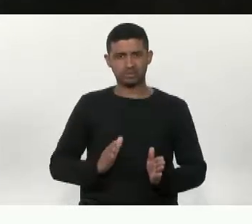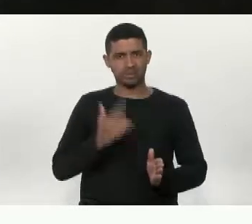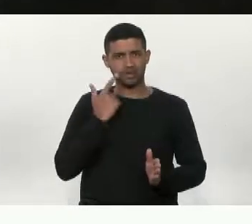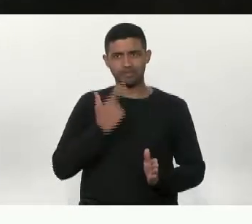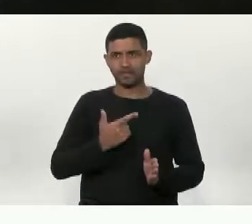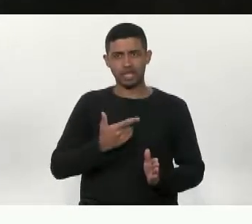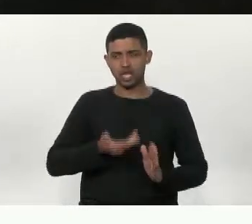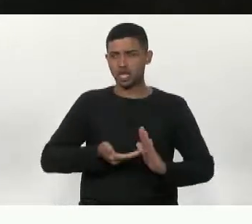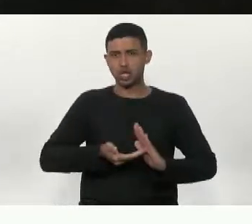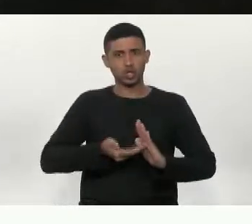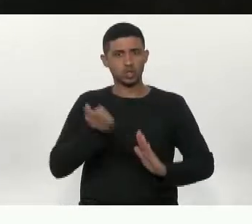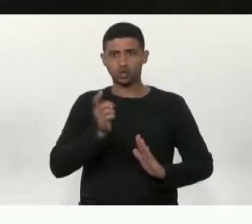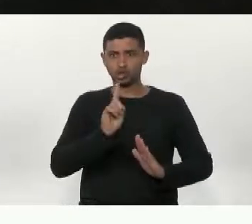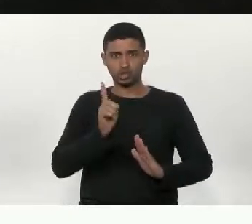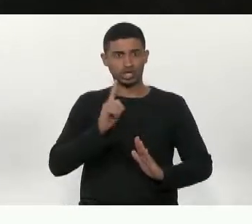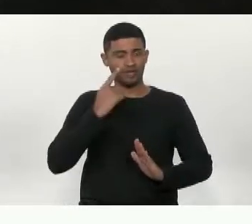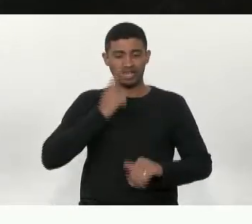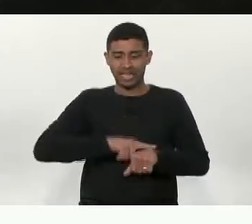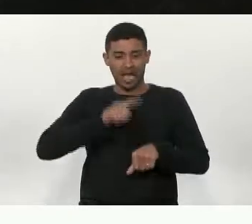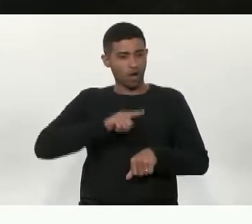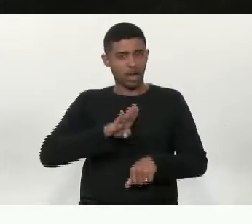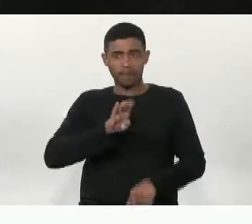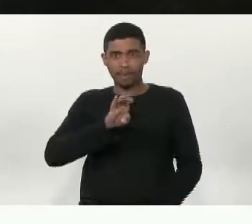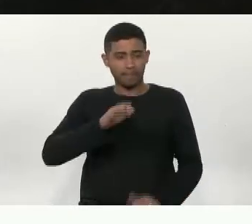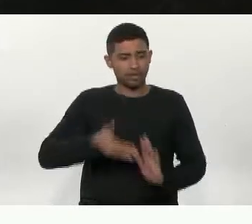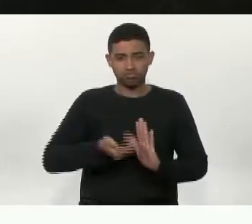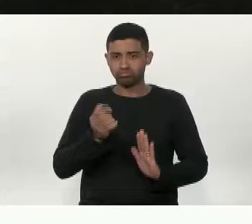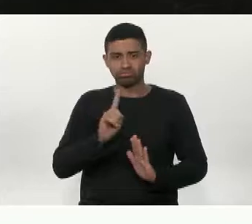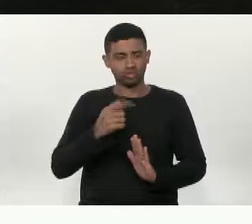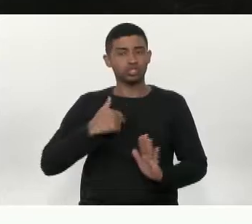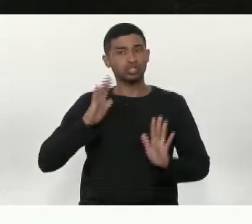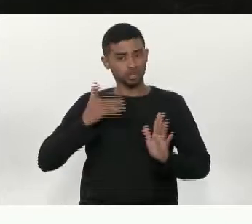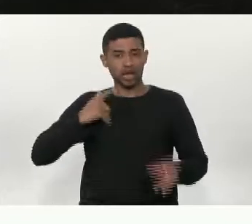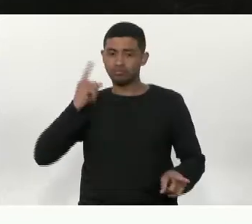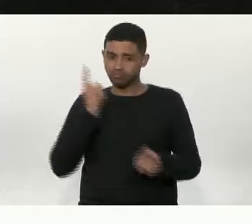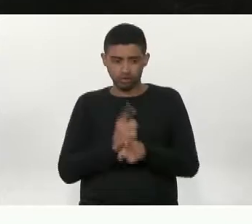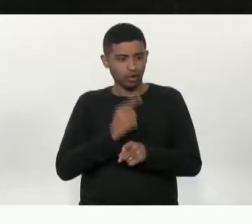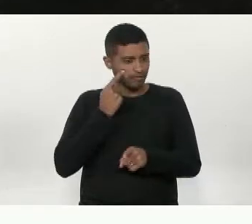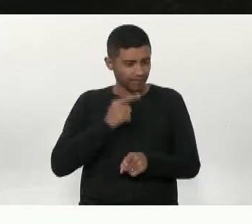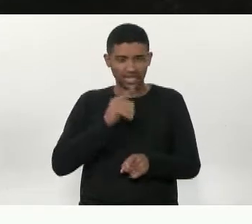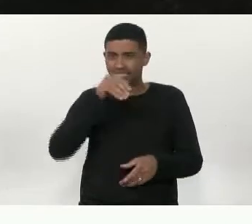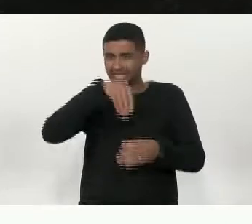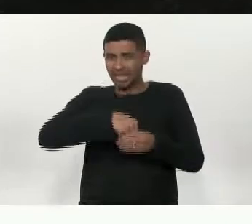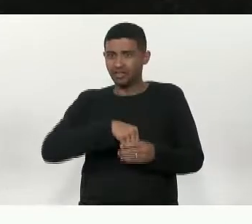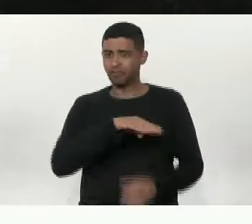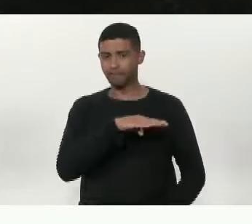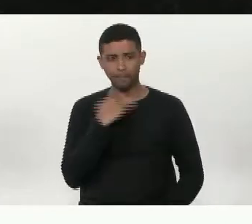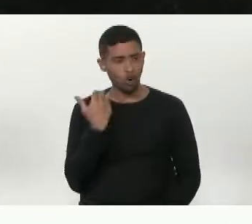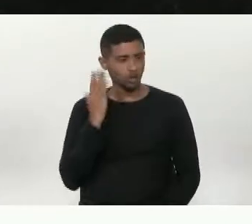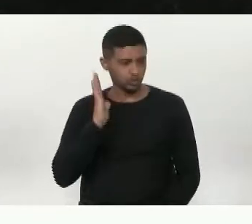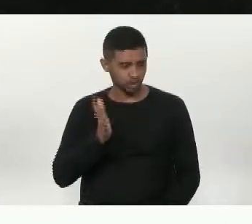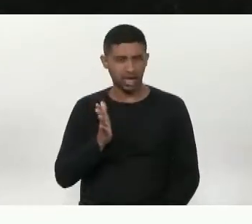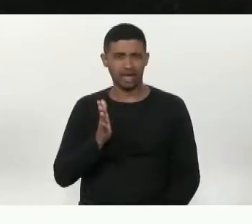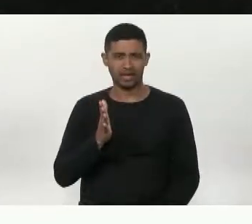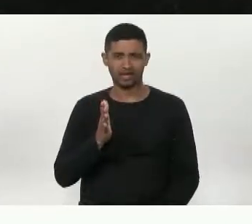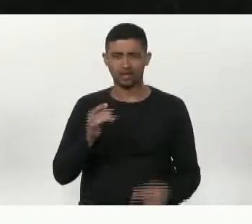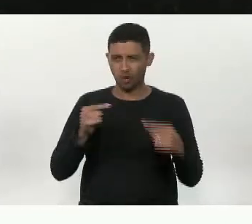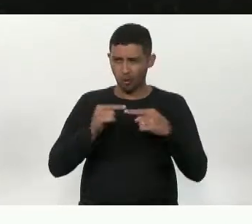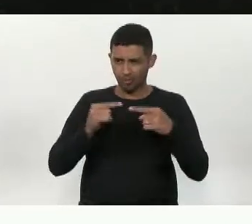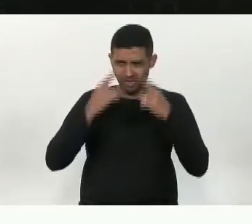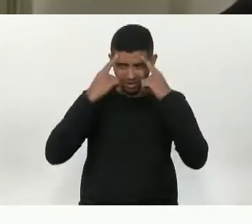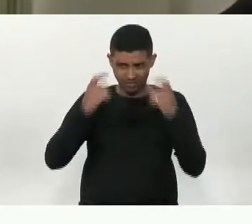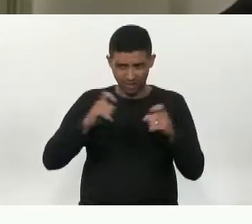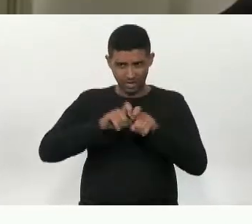retirado imediatamente o bebê, já diagnosticado, o óbito desse bebê, não seria uma violência